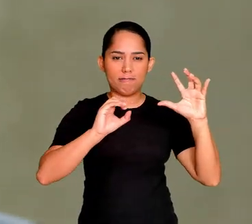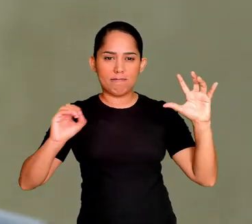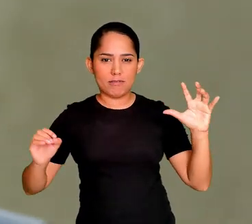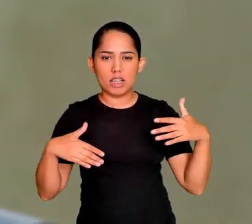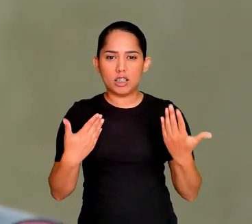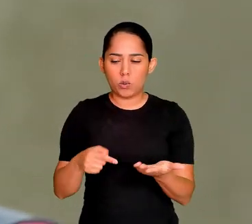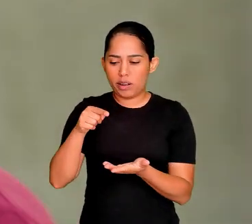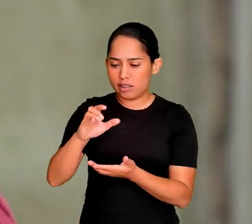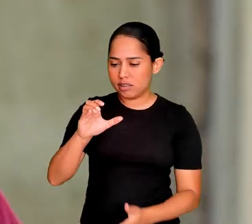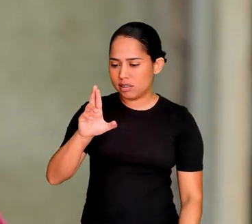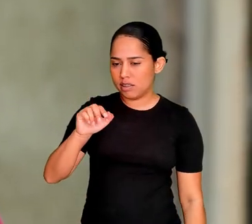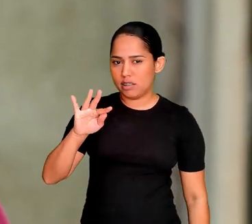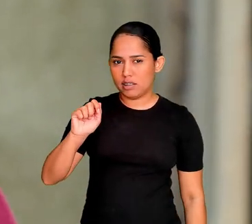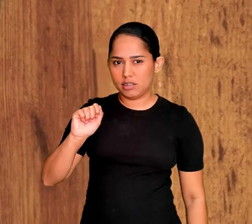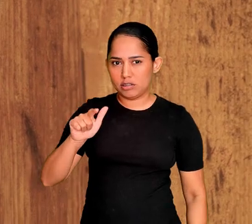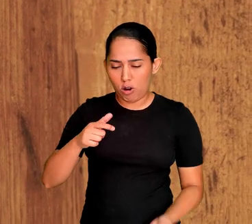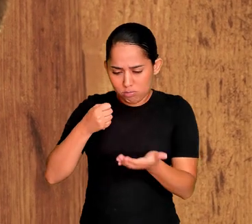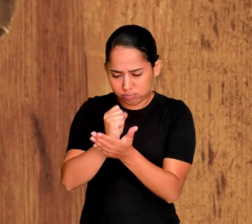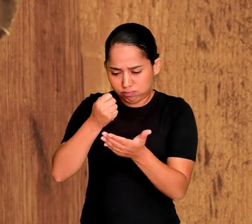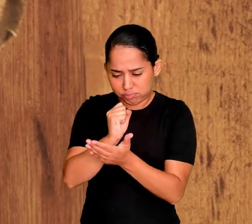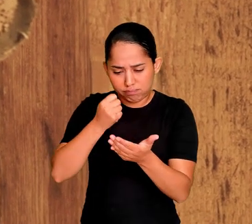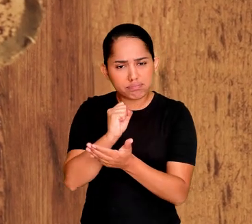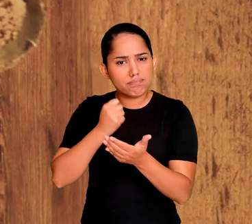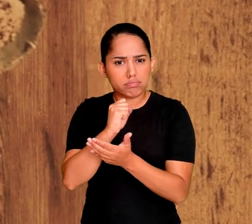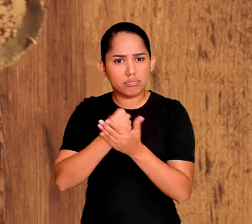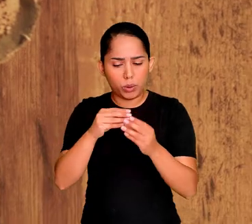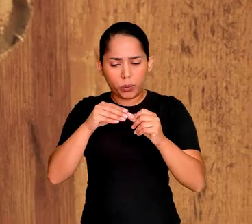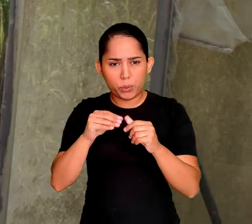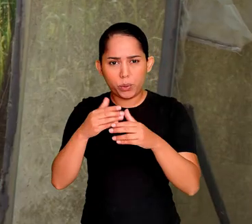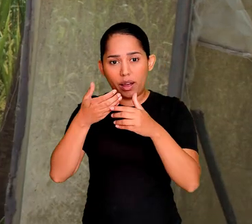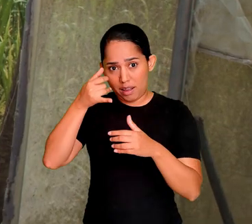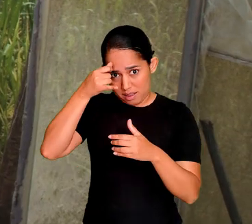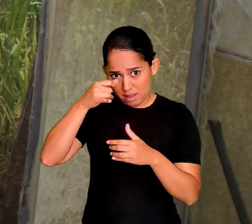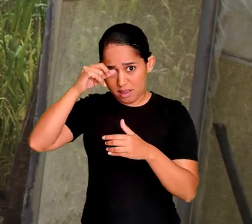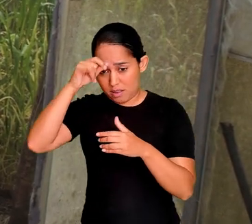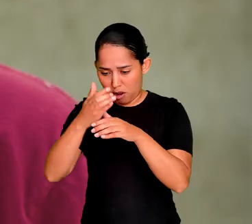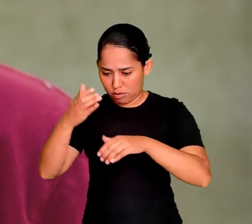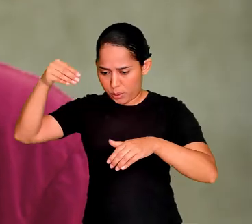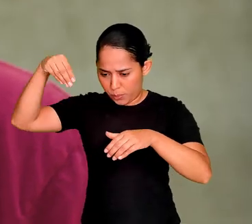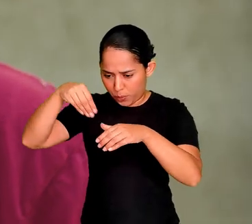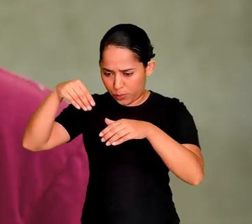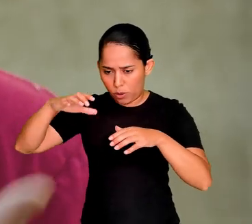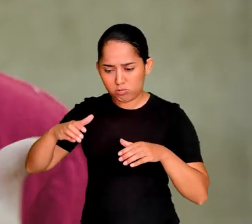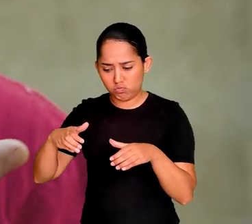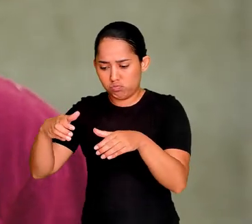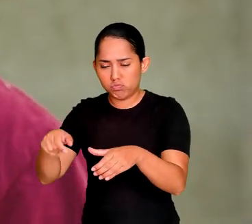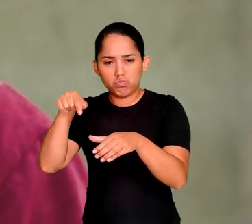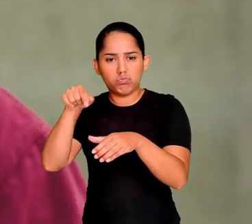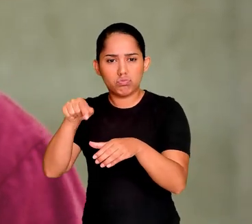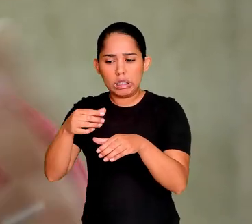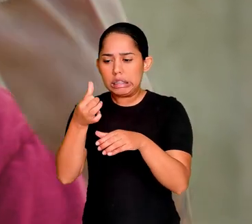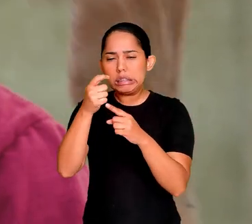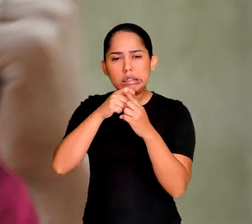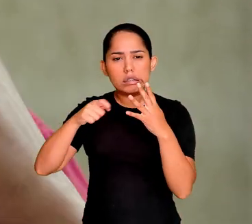cristal, destrói ele, faz ele virar um talco, põe ele dentro de um chifre de vaca, ele vai para o subsolo e fica 6 meses recebendo